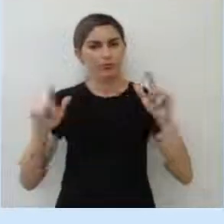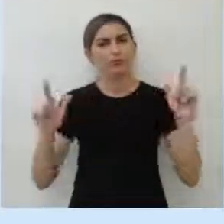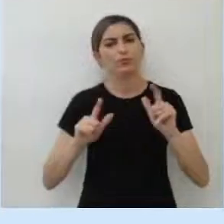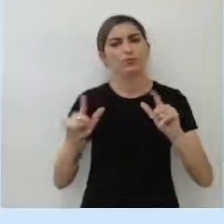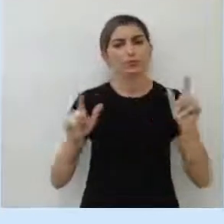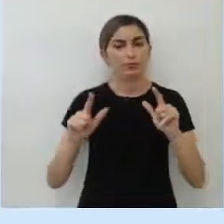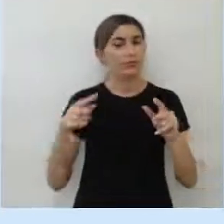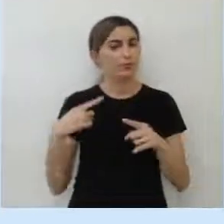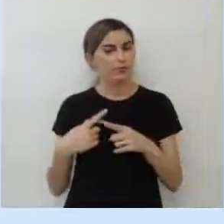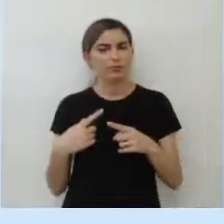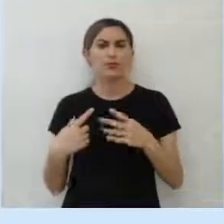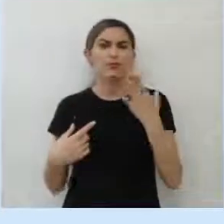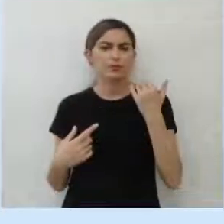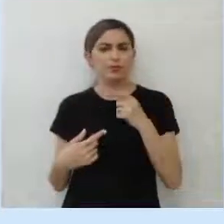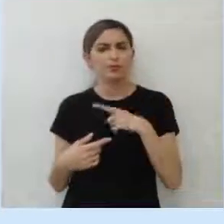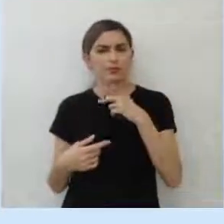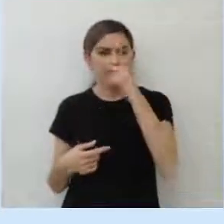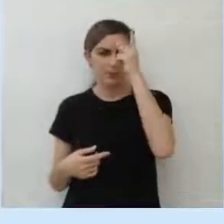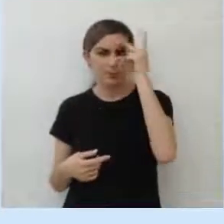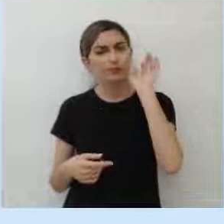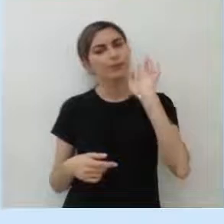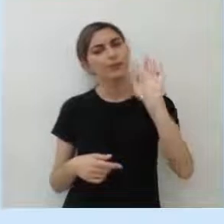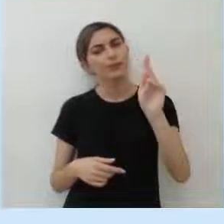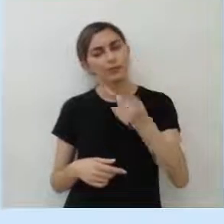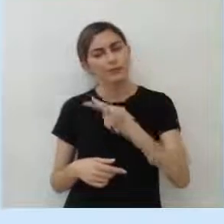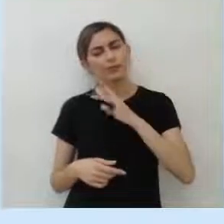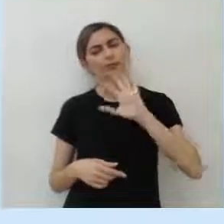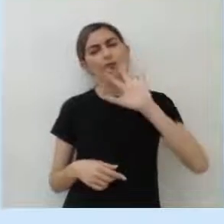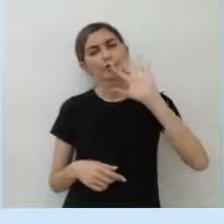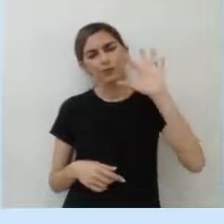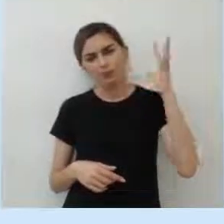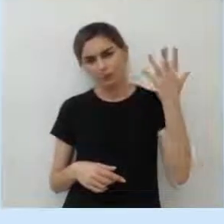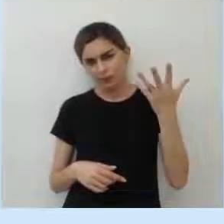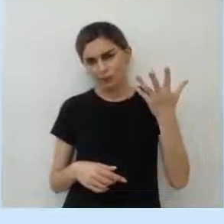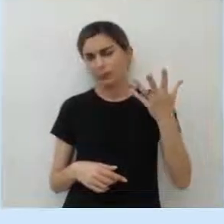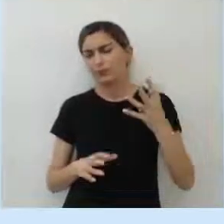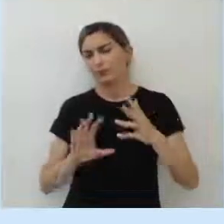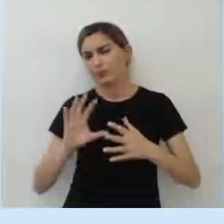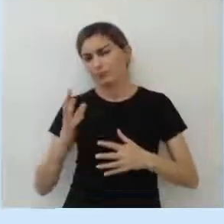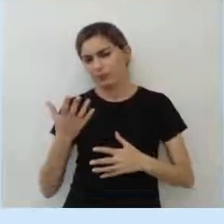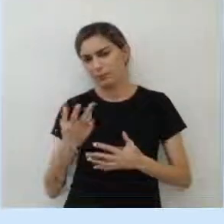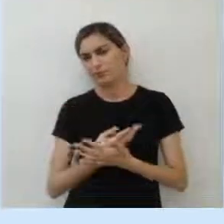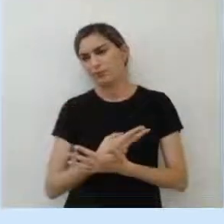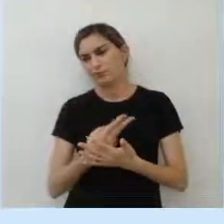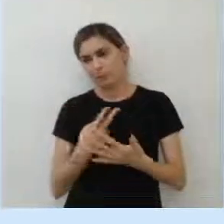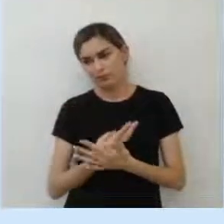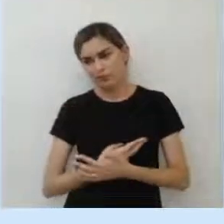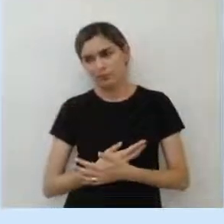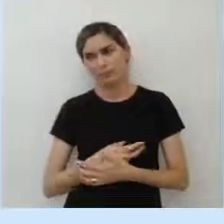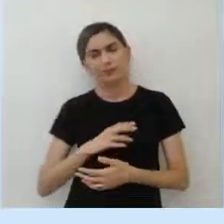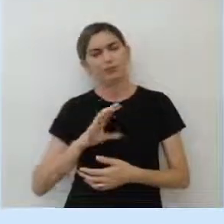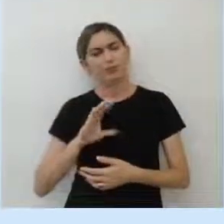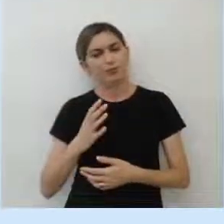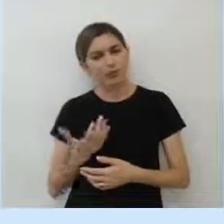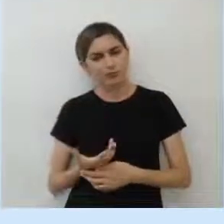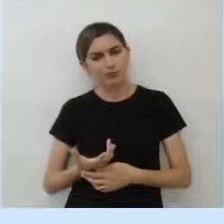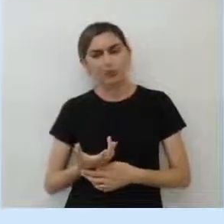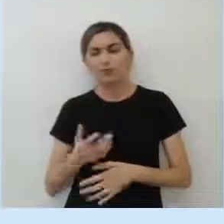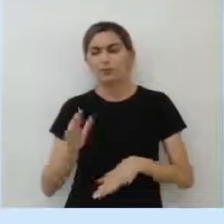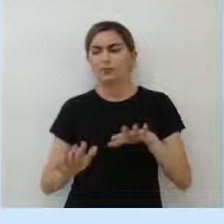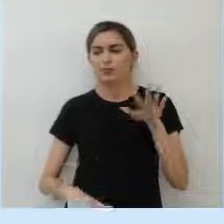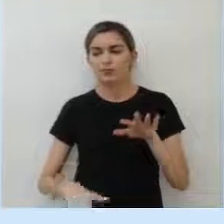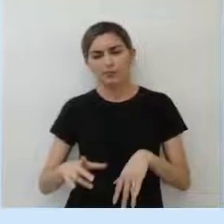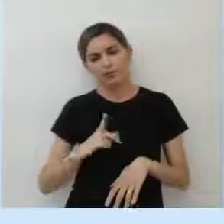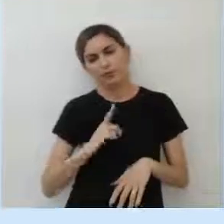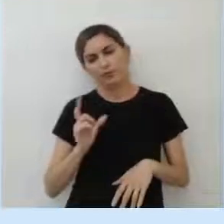nisso, porque eu sei que tem gente... Isso acontece às vezes com o oposto, tá, gente? Acontece às vezes com o oposto. Às vezes